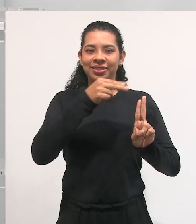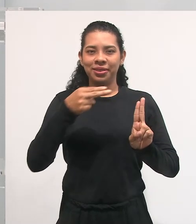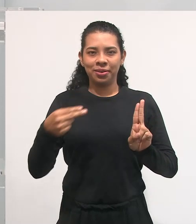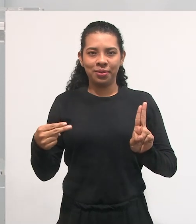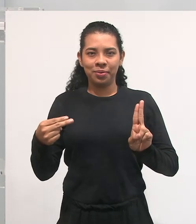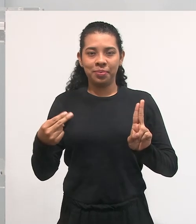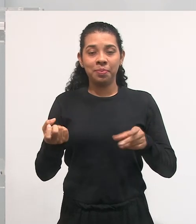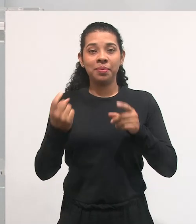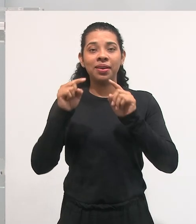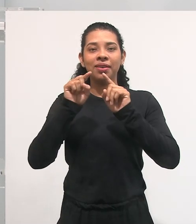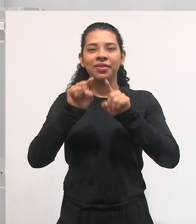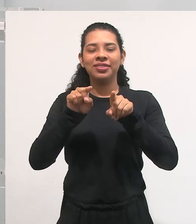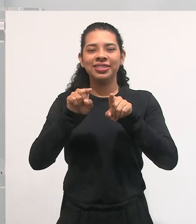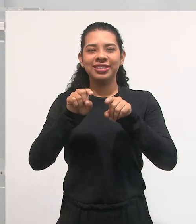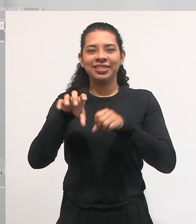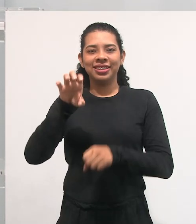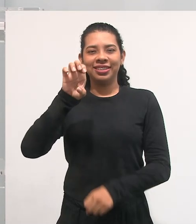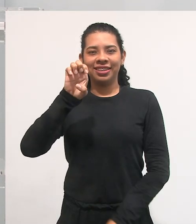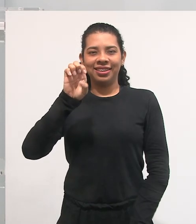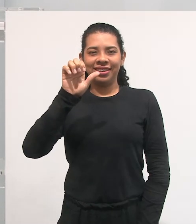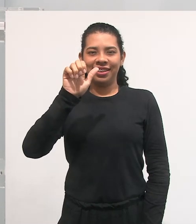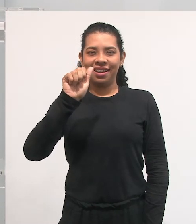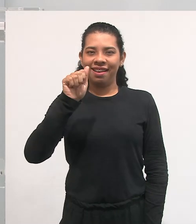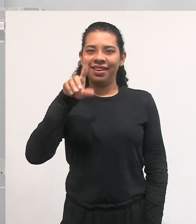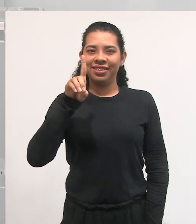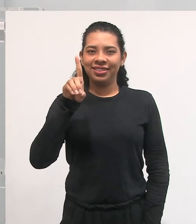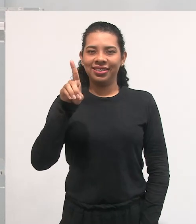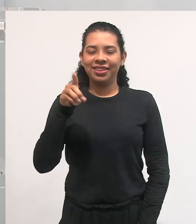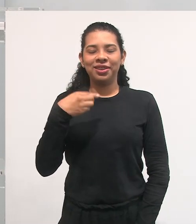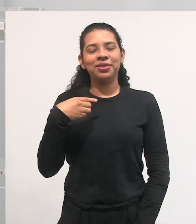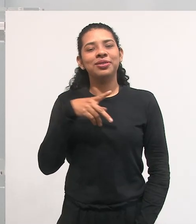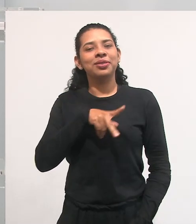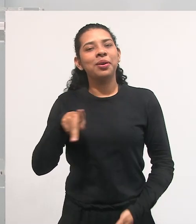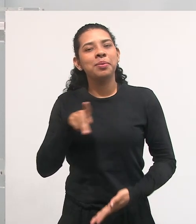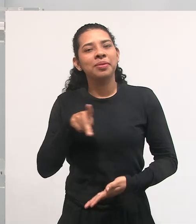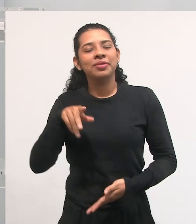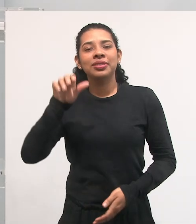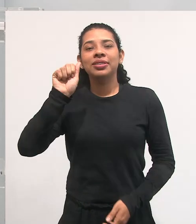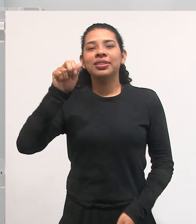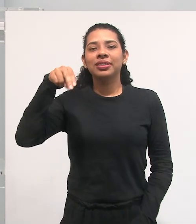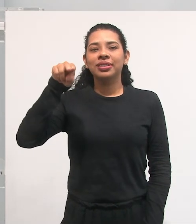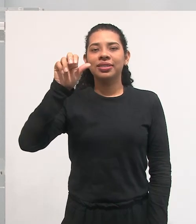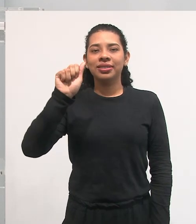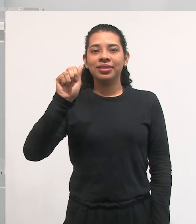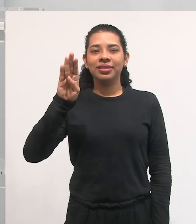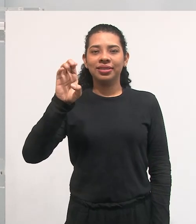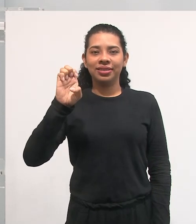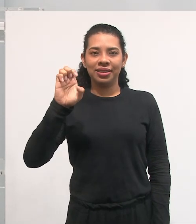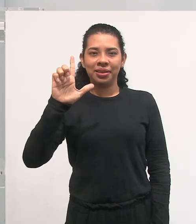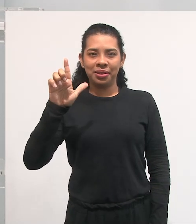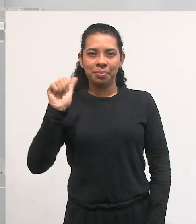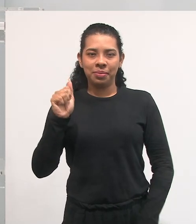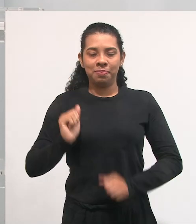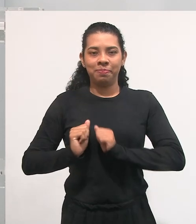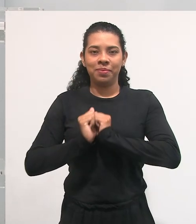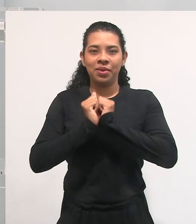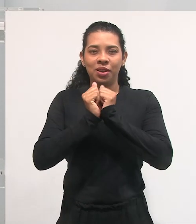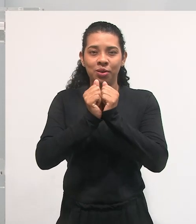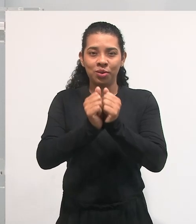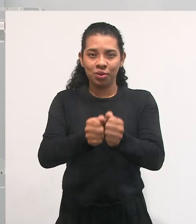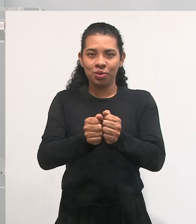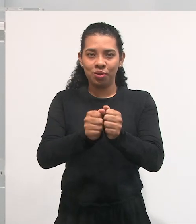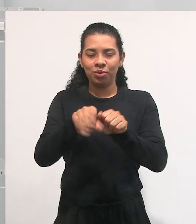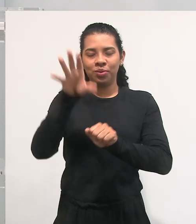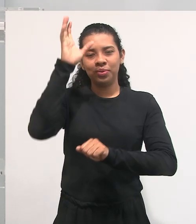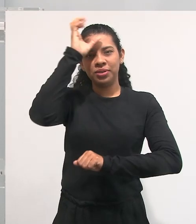Velho, Zona Norte. Você está na Educação à Distância. E eu sou a professora Anabela Barbosa. Juntinhos estamos na jornada